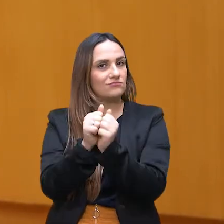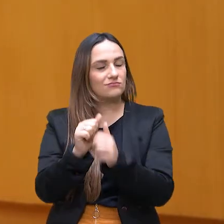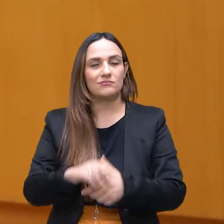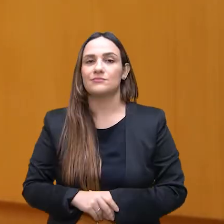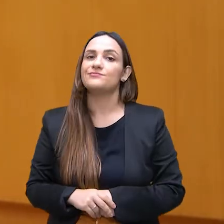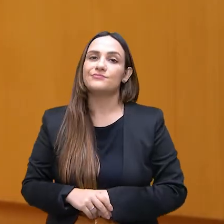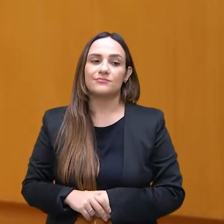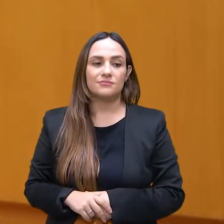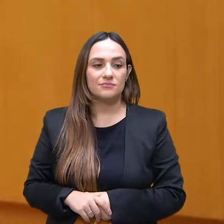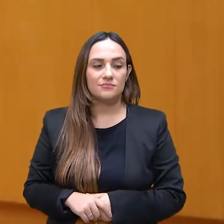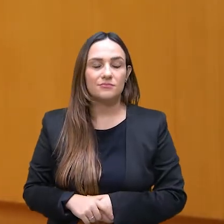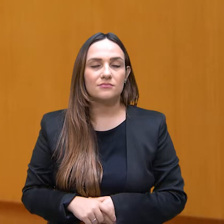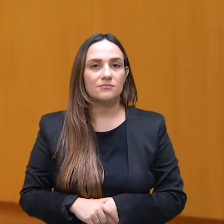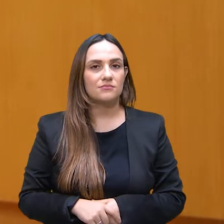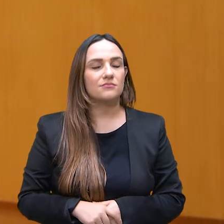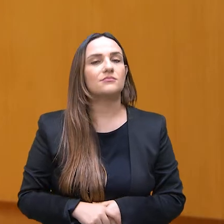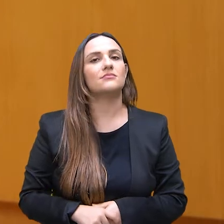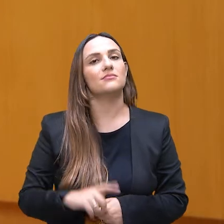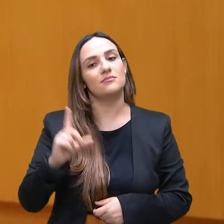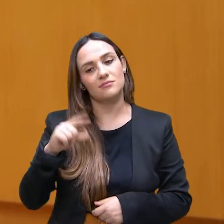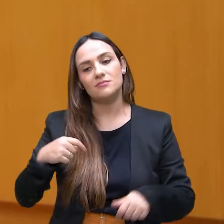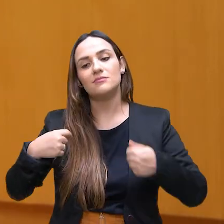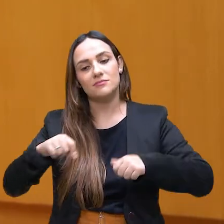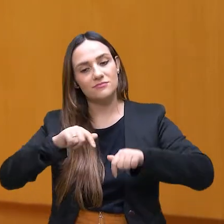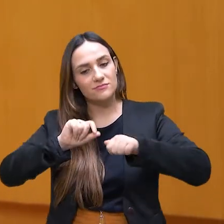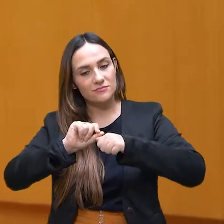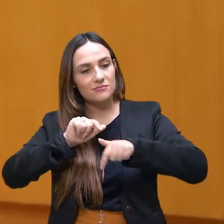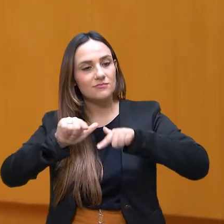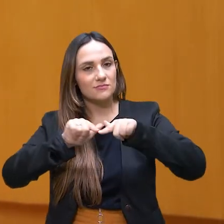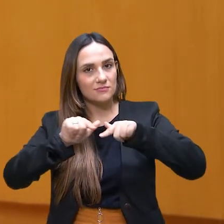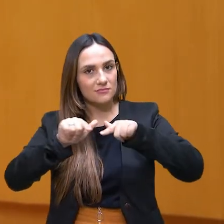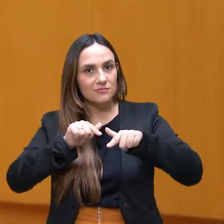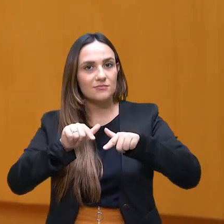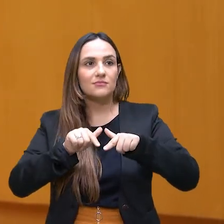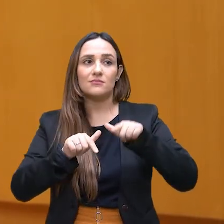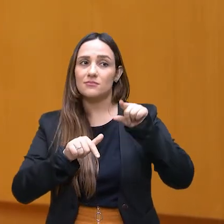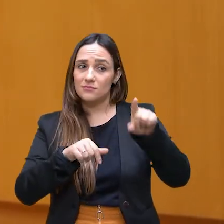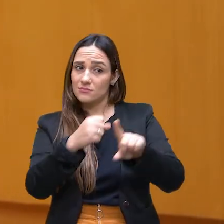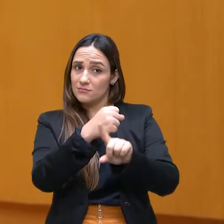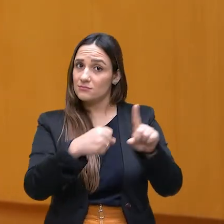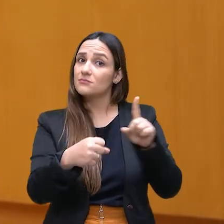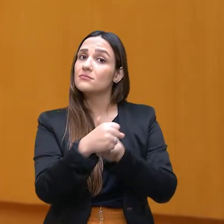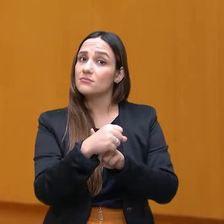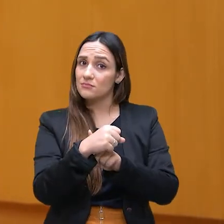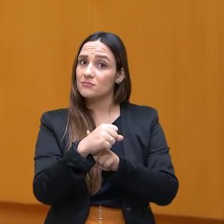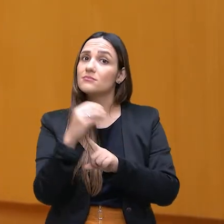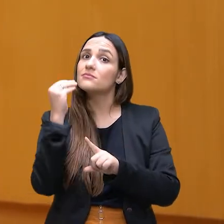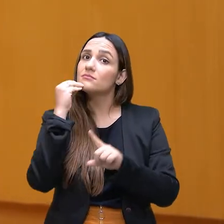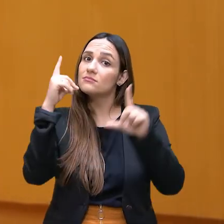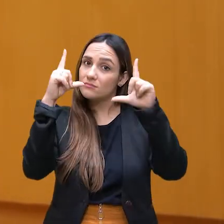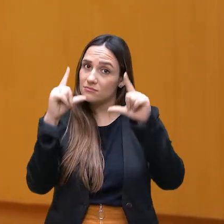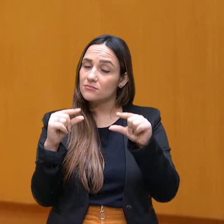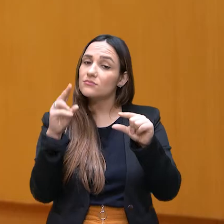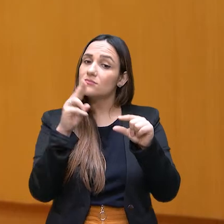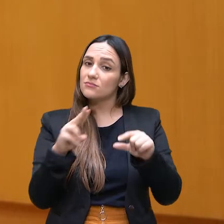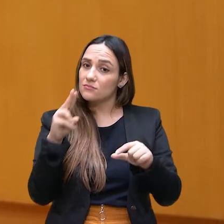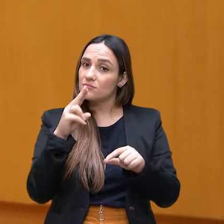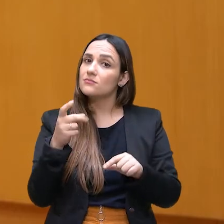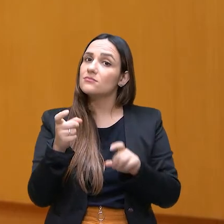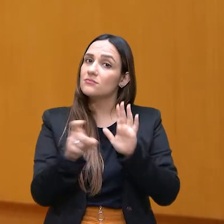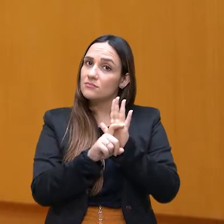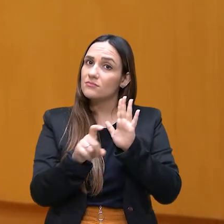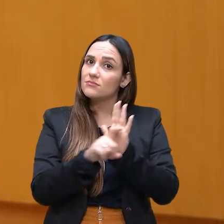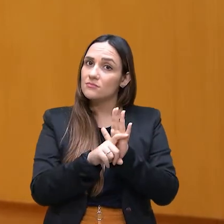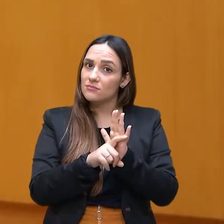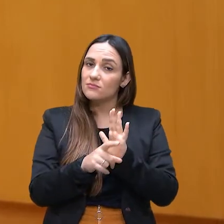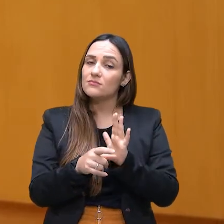Aí cabe um trabalho, eu penso, da própria sociedade, né, para reduzir esse consumo, porque